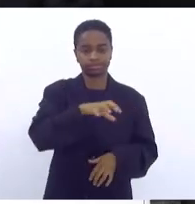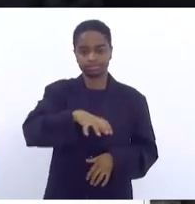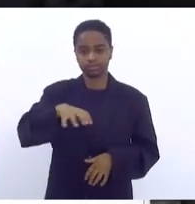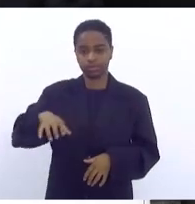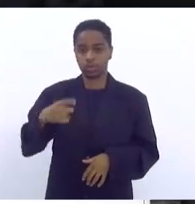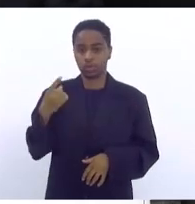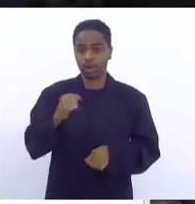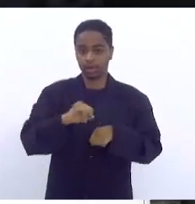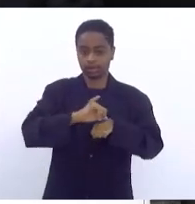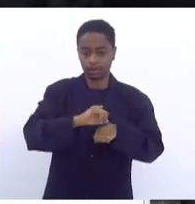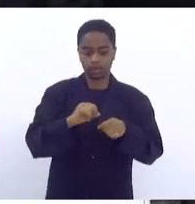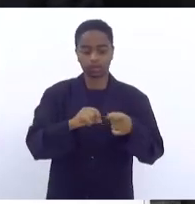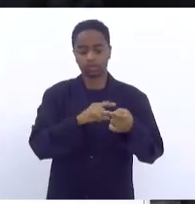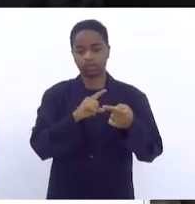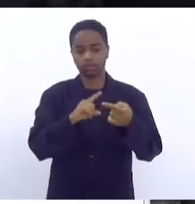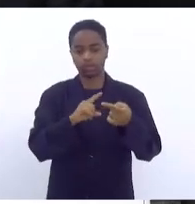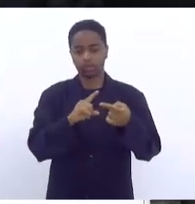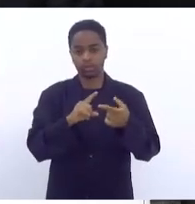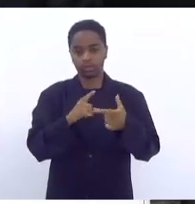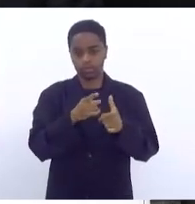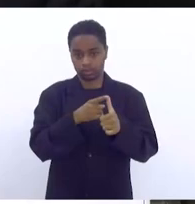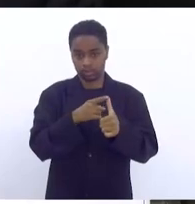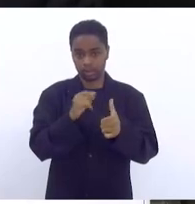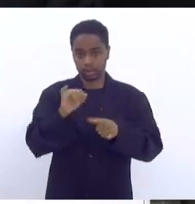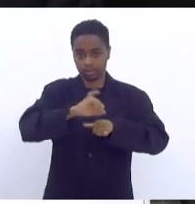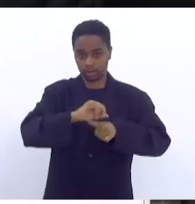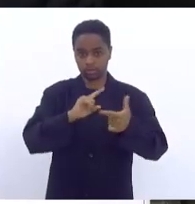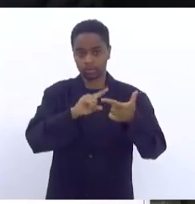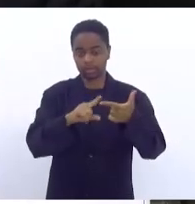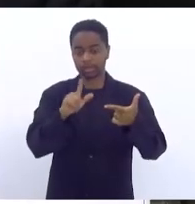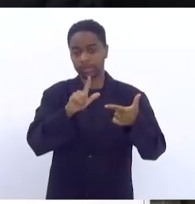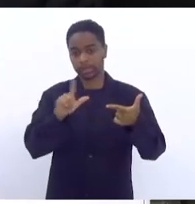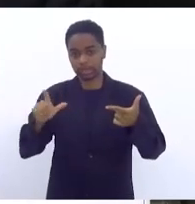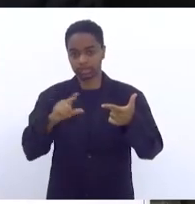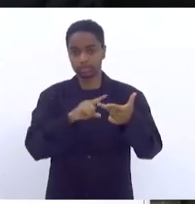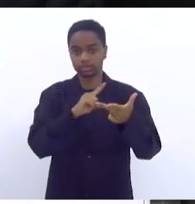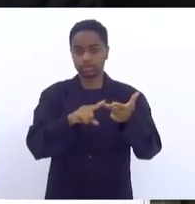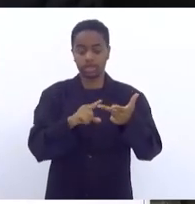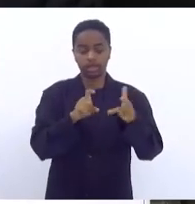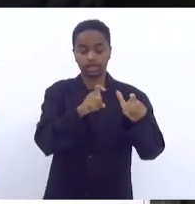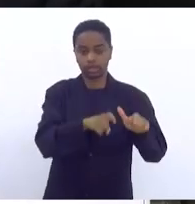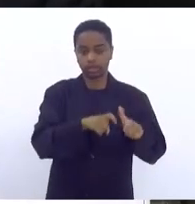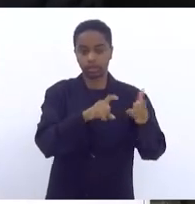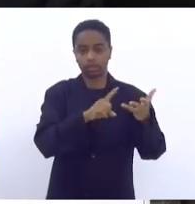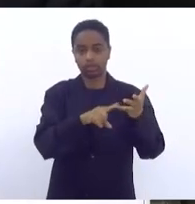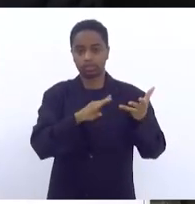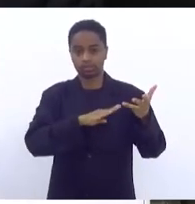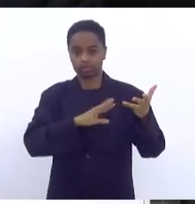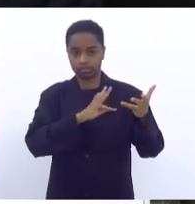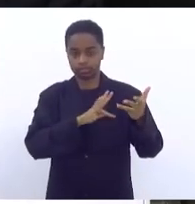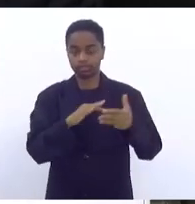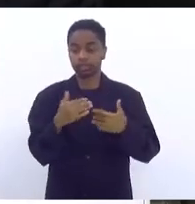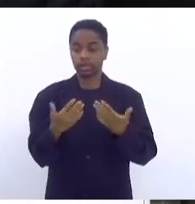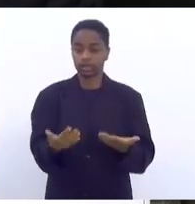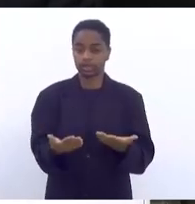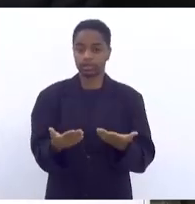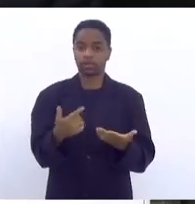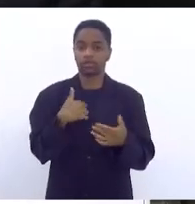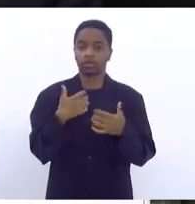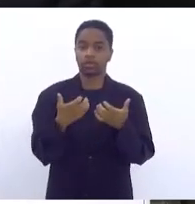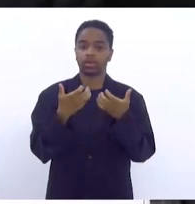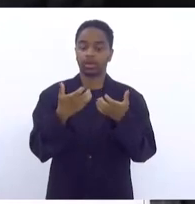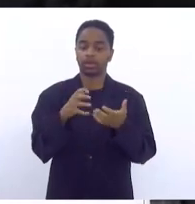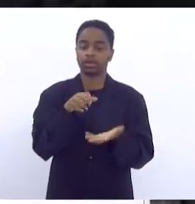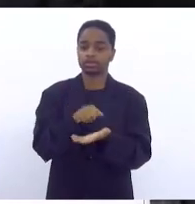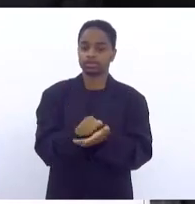interior uma da Baixada e uma diretoria exclusivamente para atend atendimento das Comunidades queria até fazer um um um